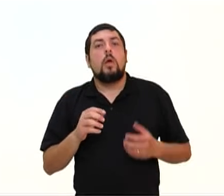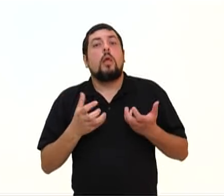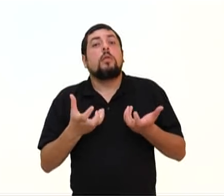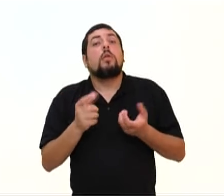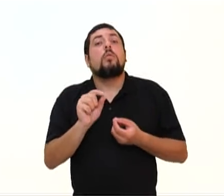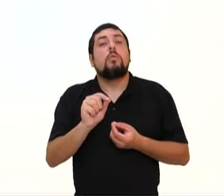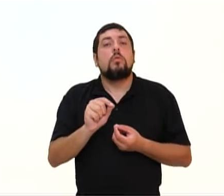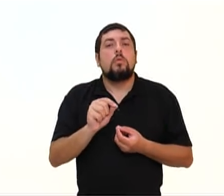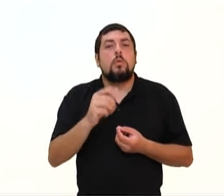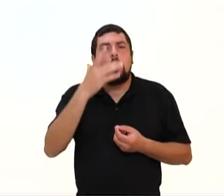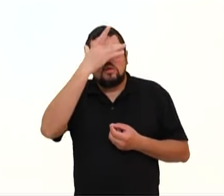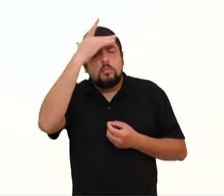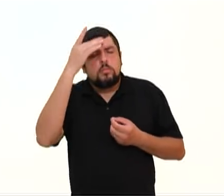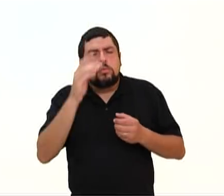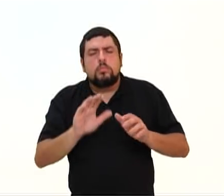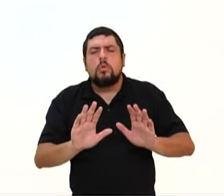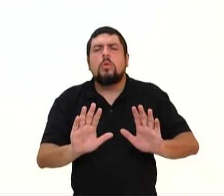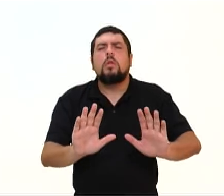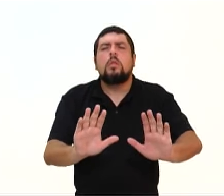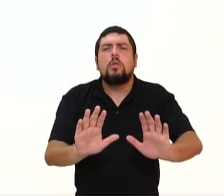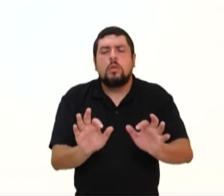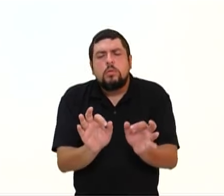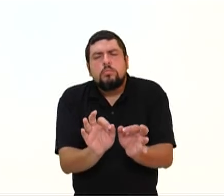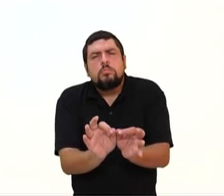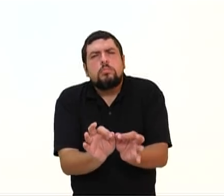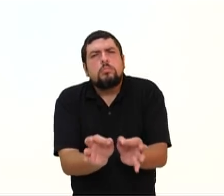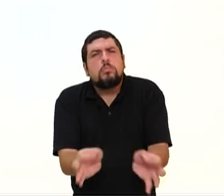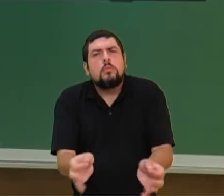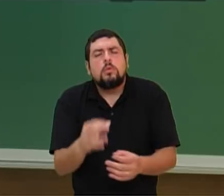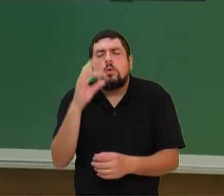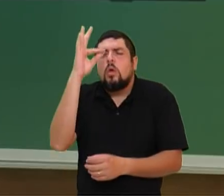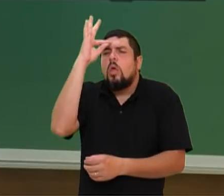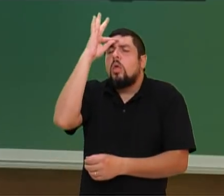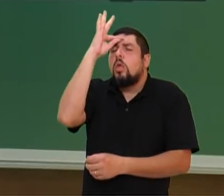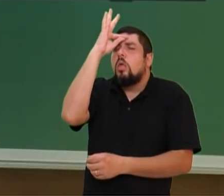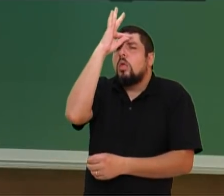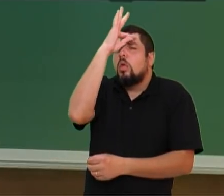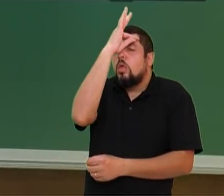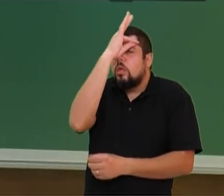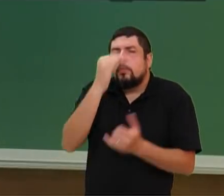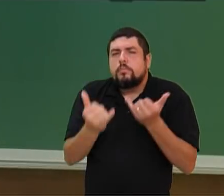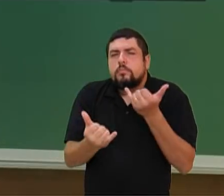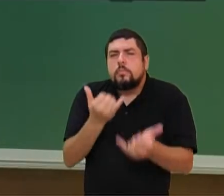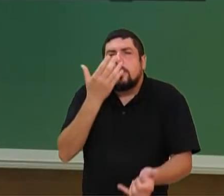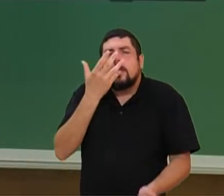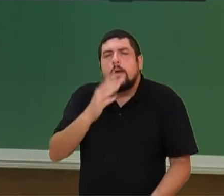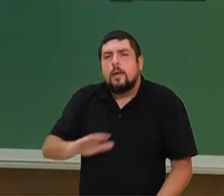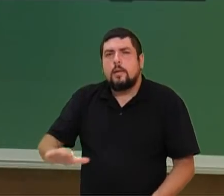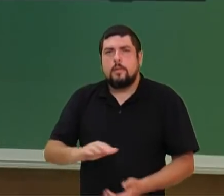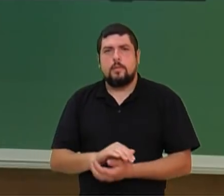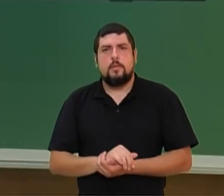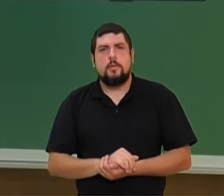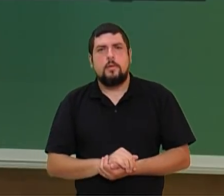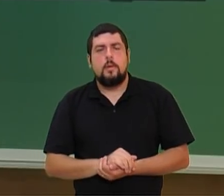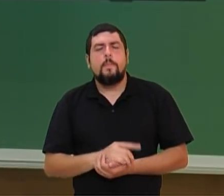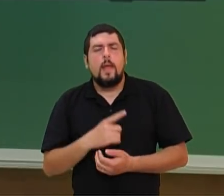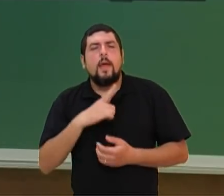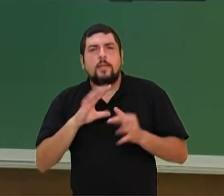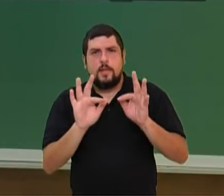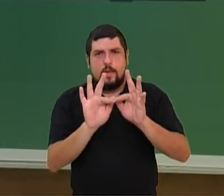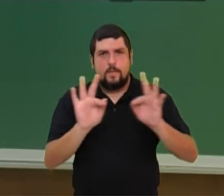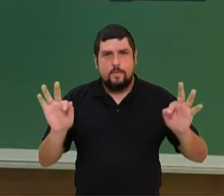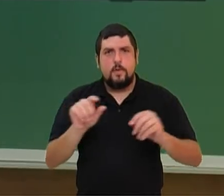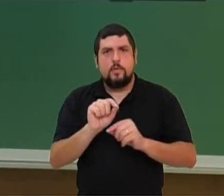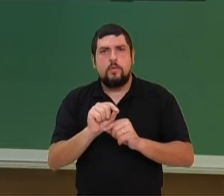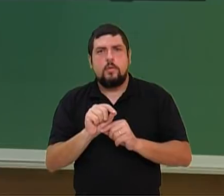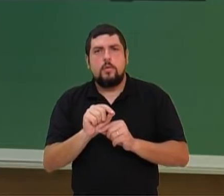permanecessem ingênuas e simples como uma criança. Né? Aquela ideia de que tem um ditado popular que diz que a